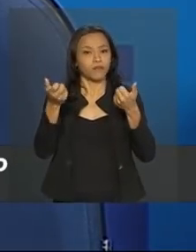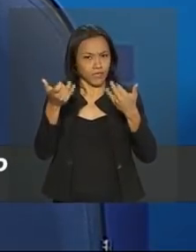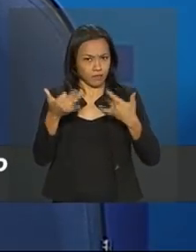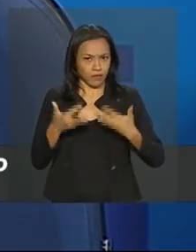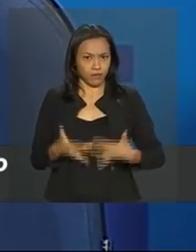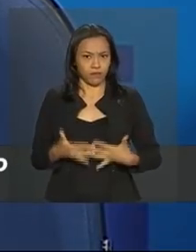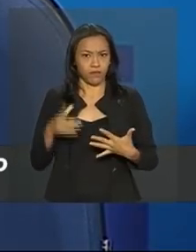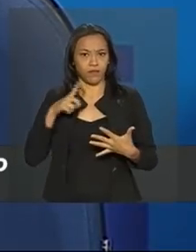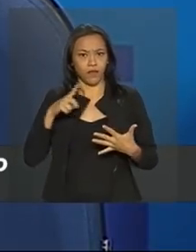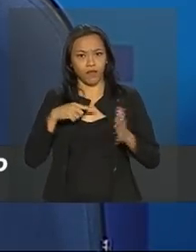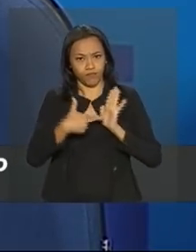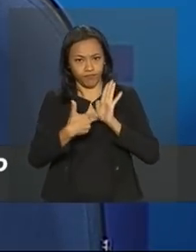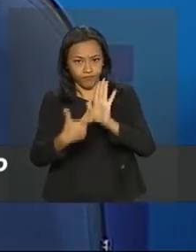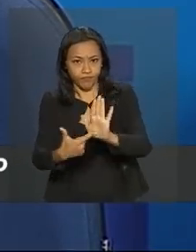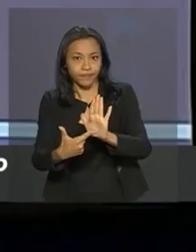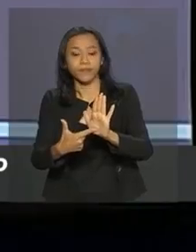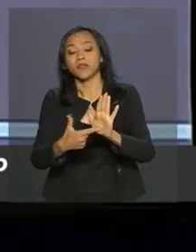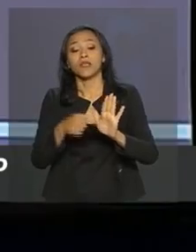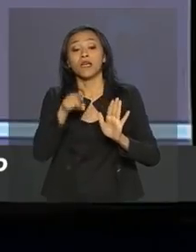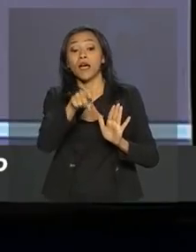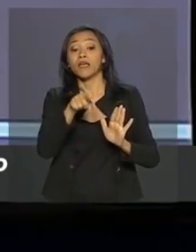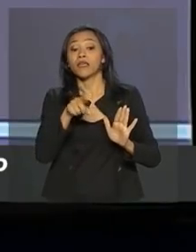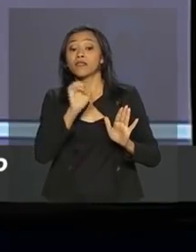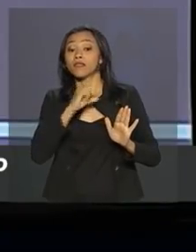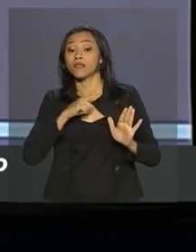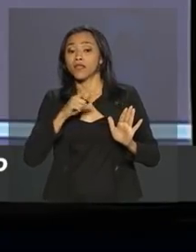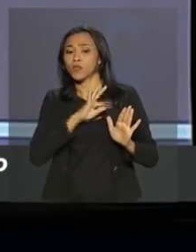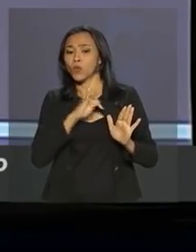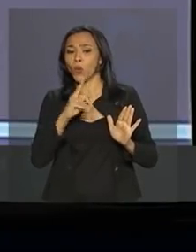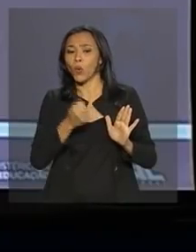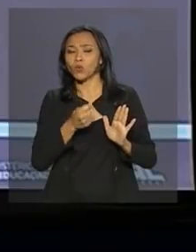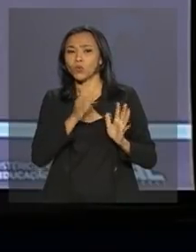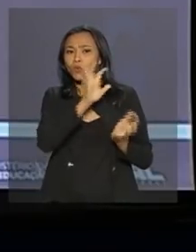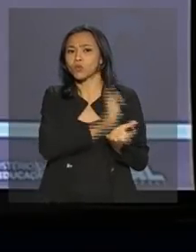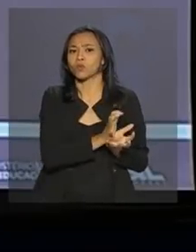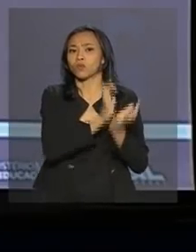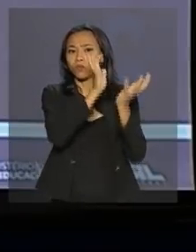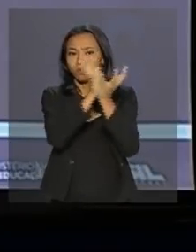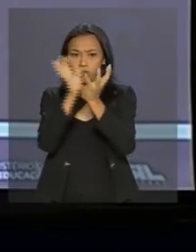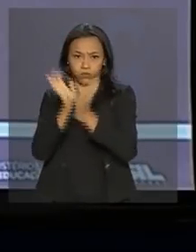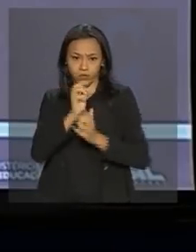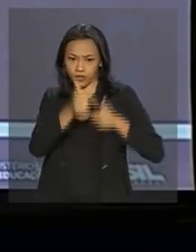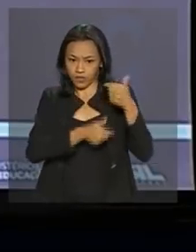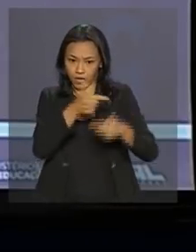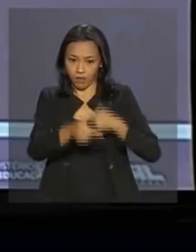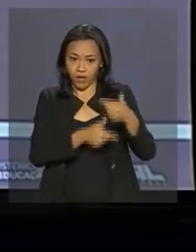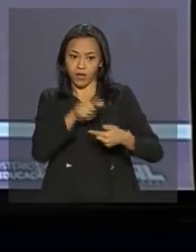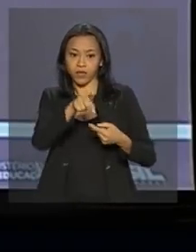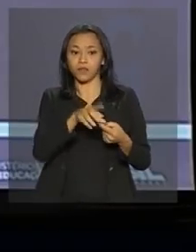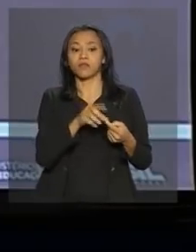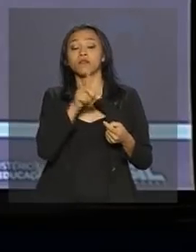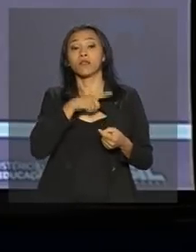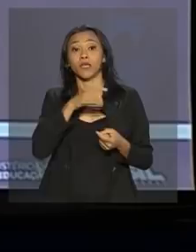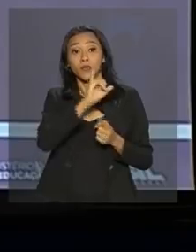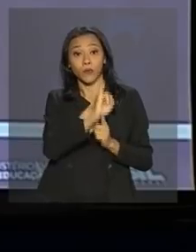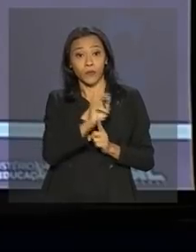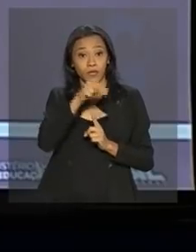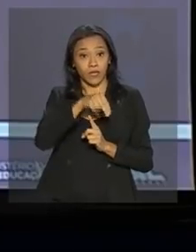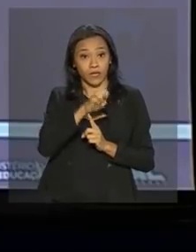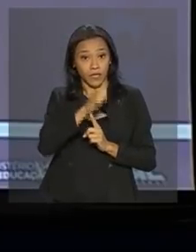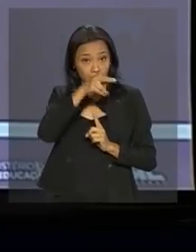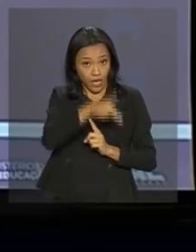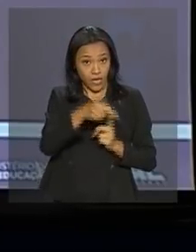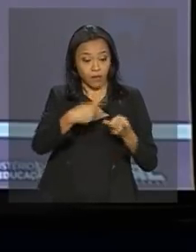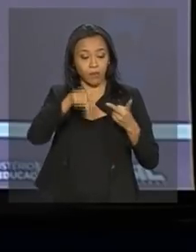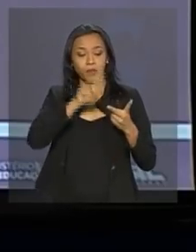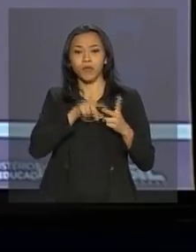não é e aqui estão todos os nossos órgãos envolvidos não é o inep do ministério da educação da